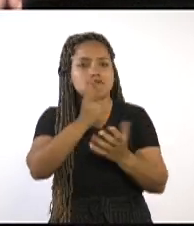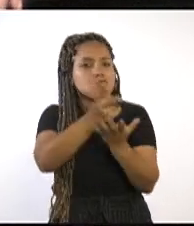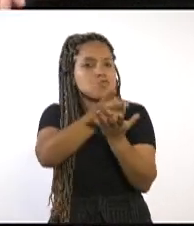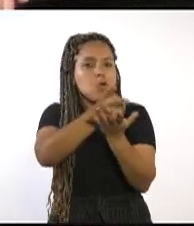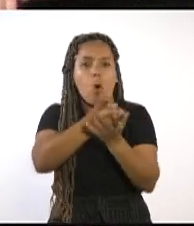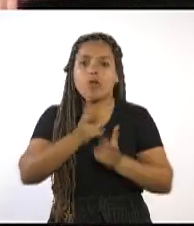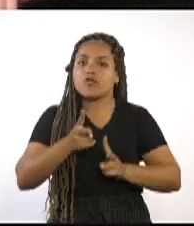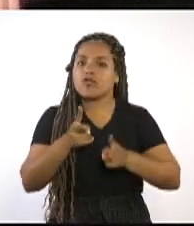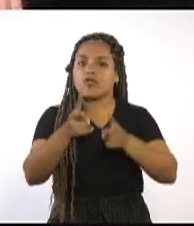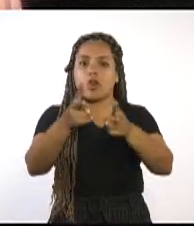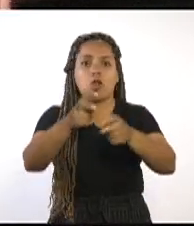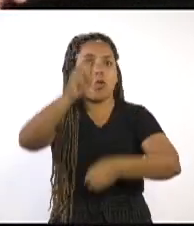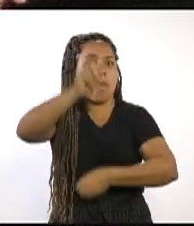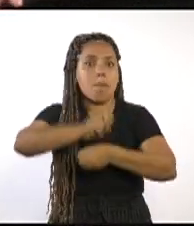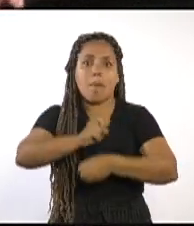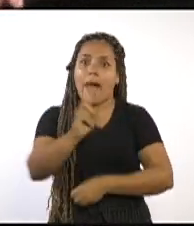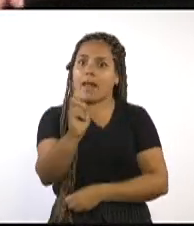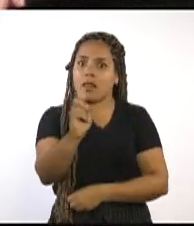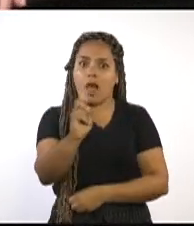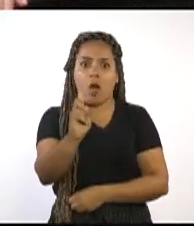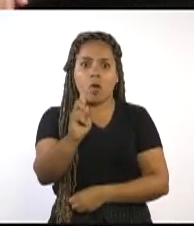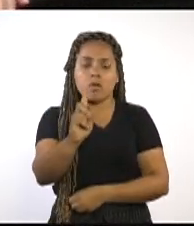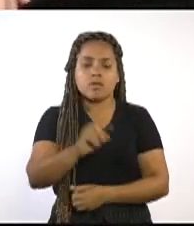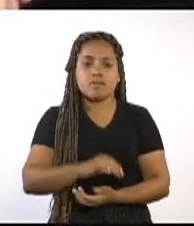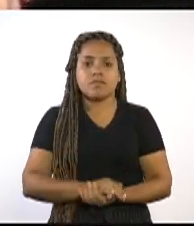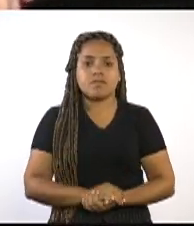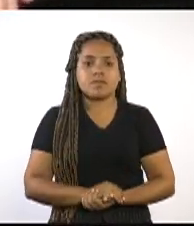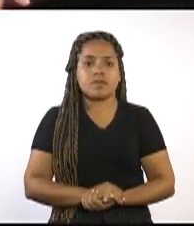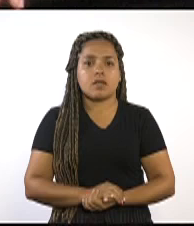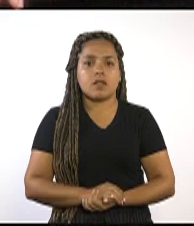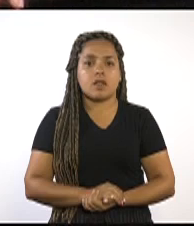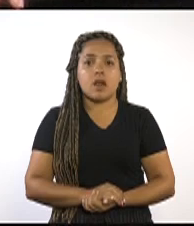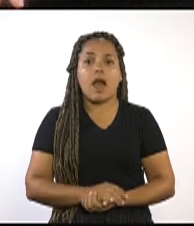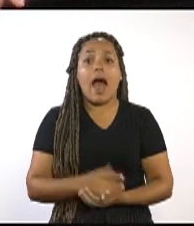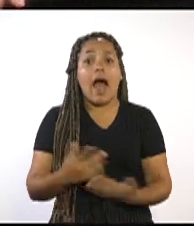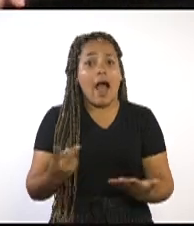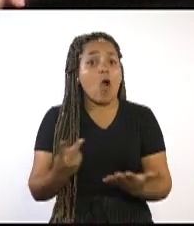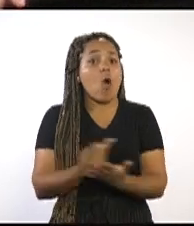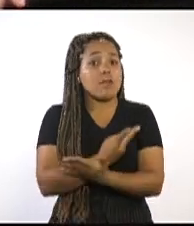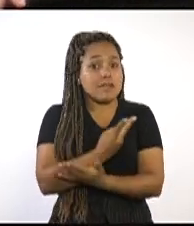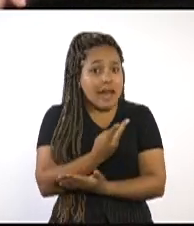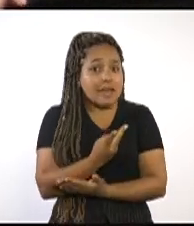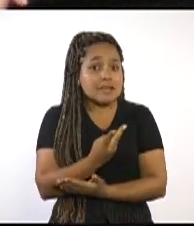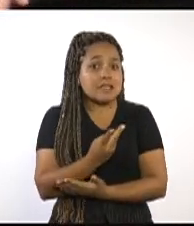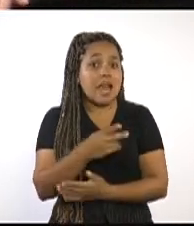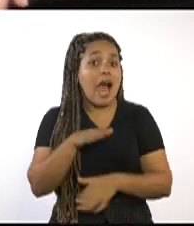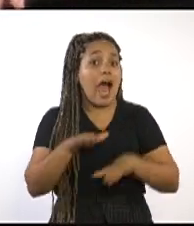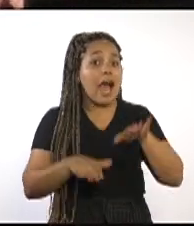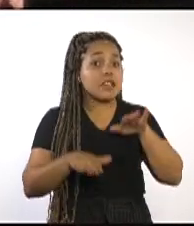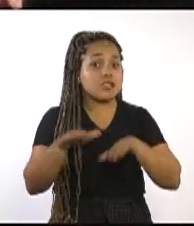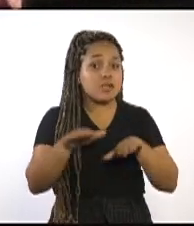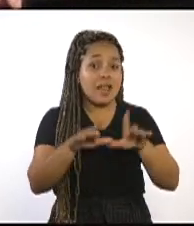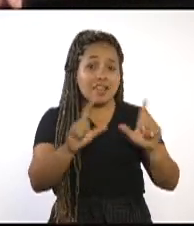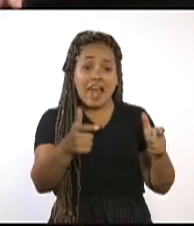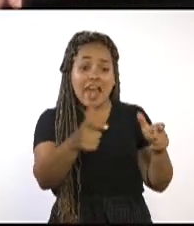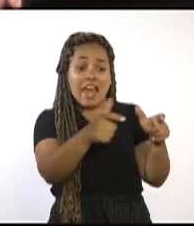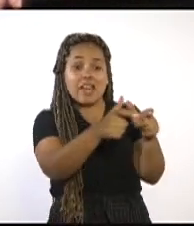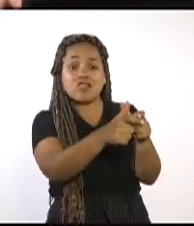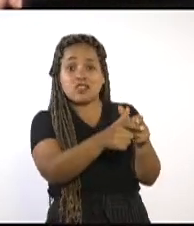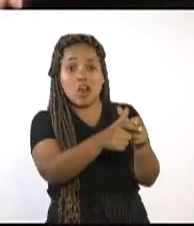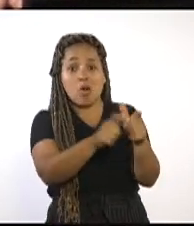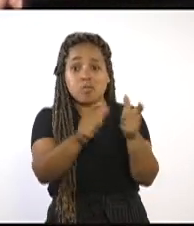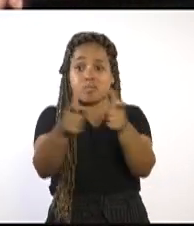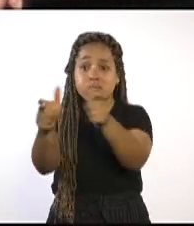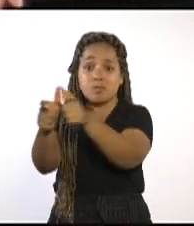continuadas, muitas vezes em regiões pequenas e, por via